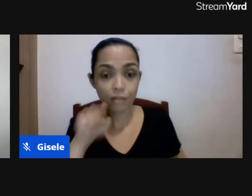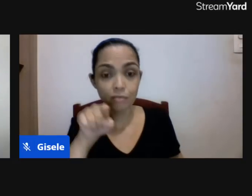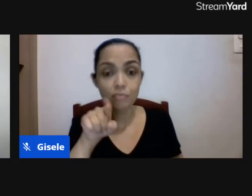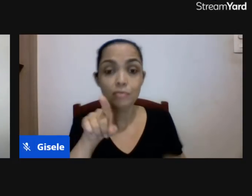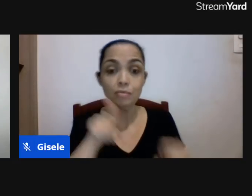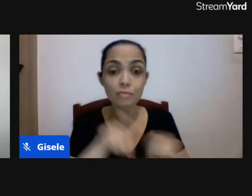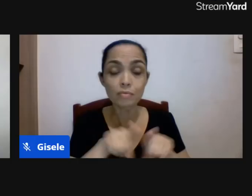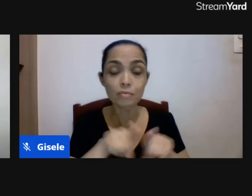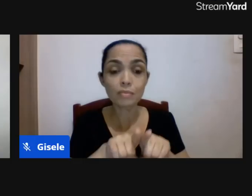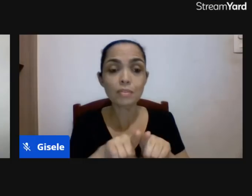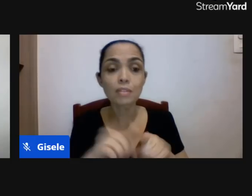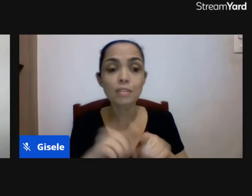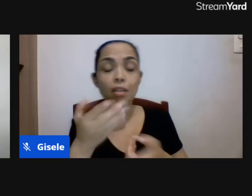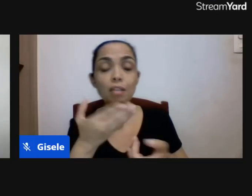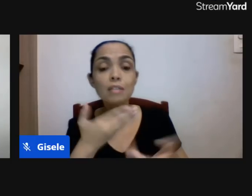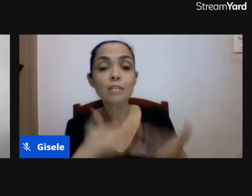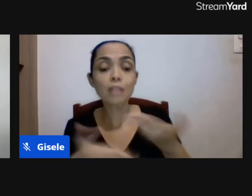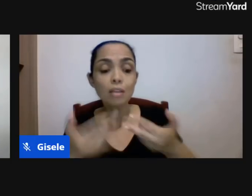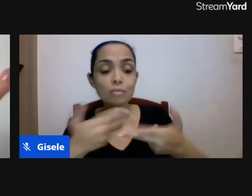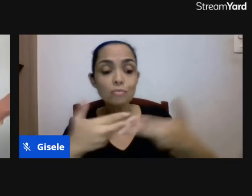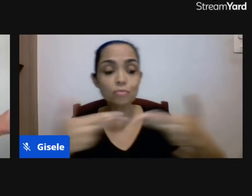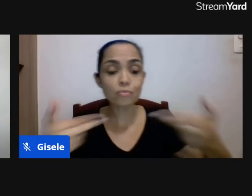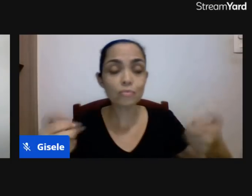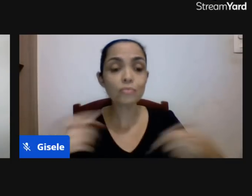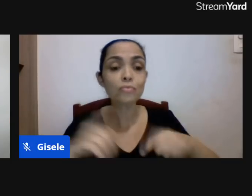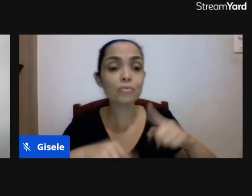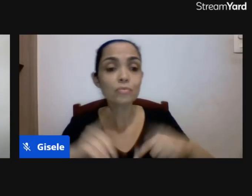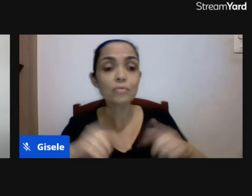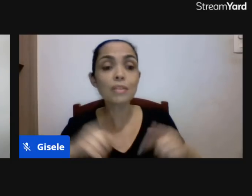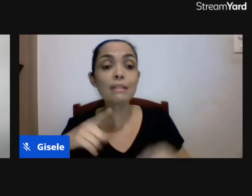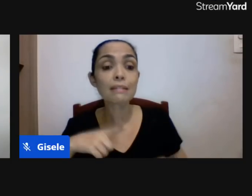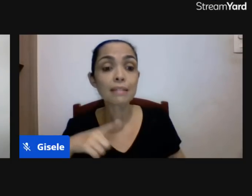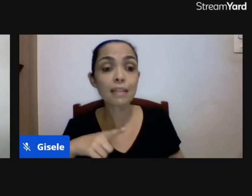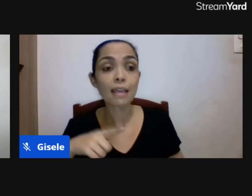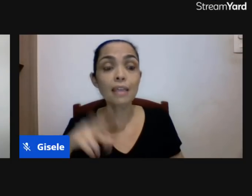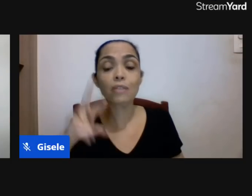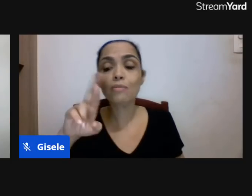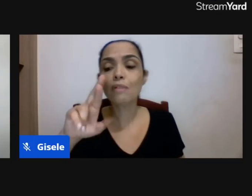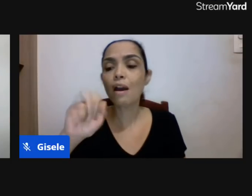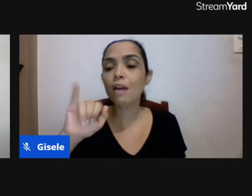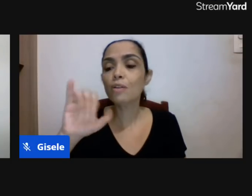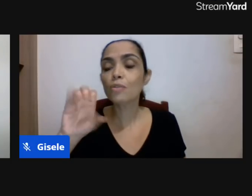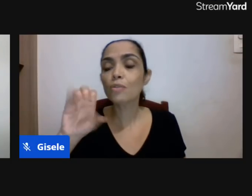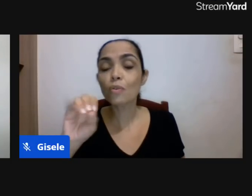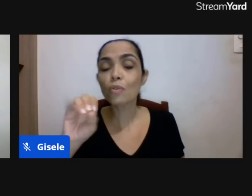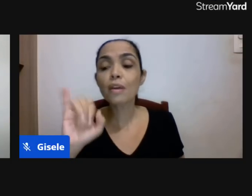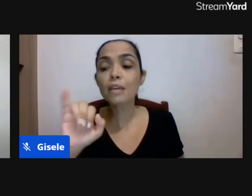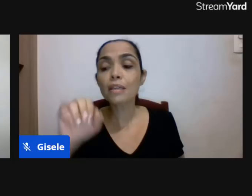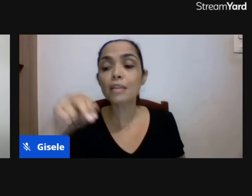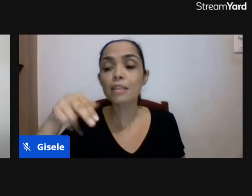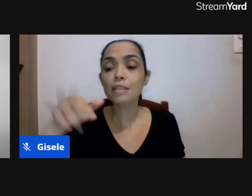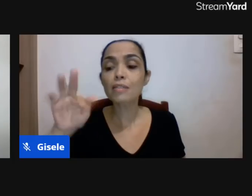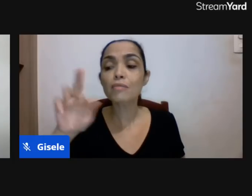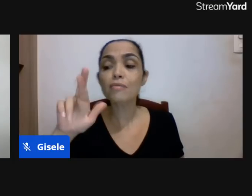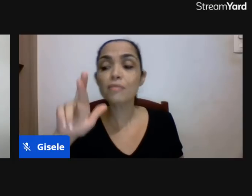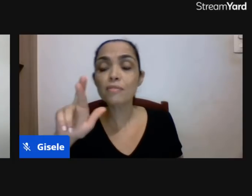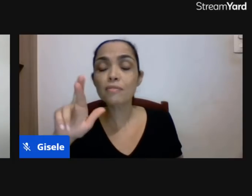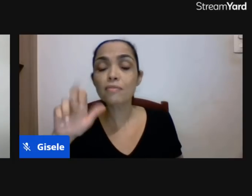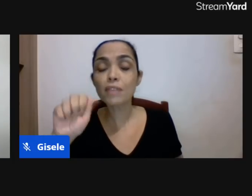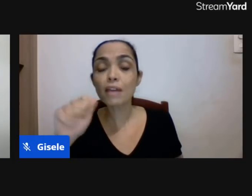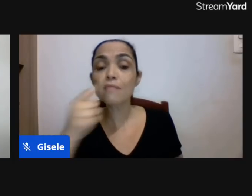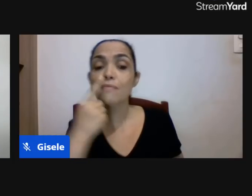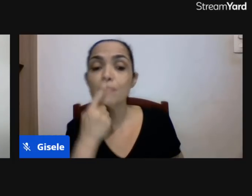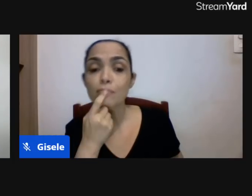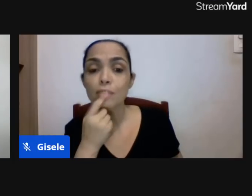raio infravermelho, e os objetos à sua volta, todos eles produzem raios infravermelhos. E esse termômetro, ele